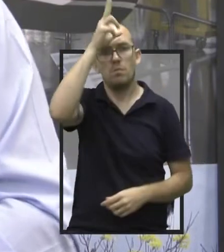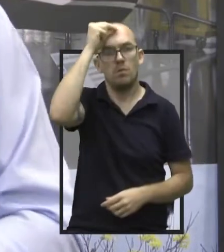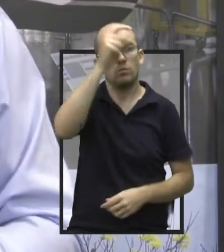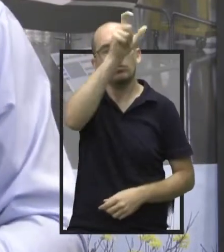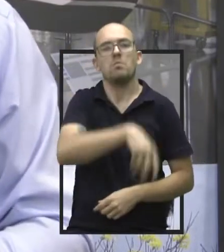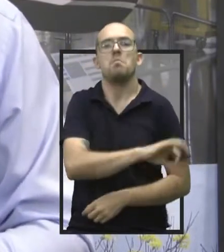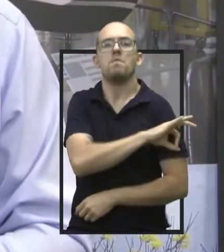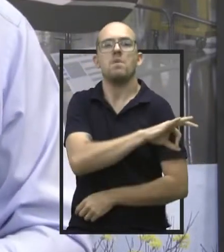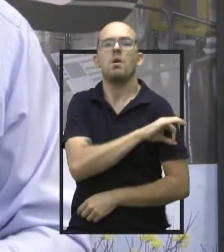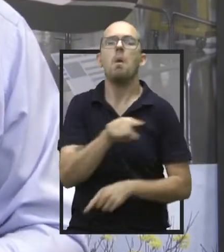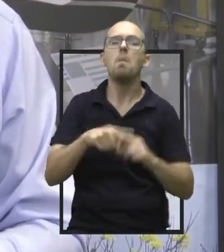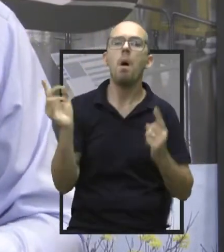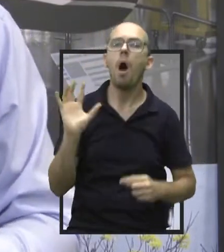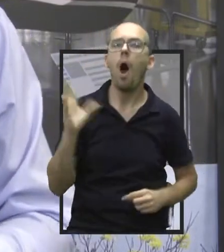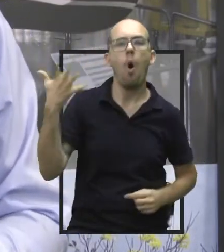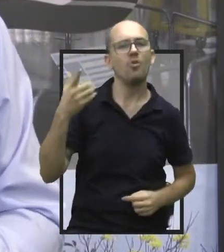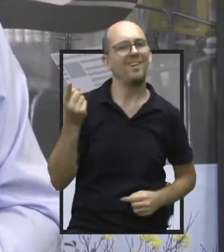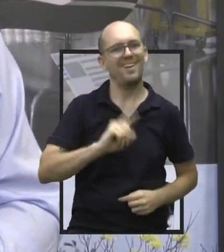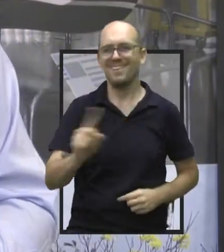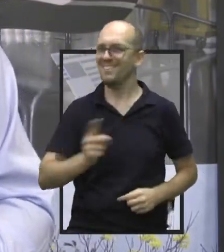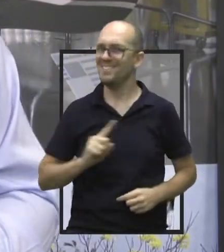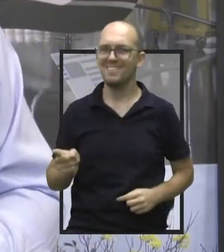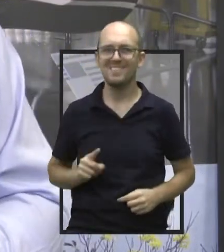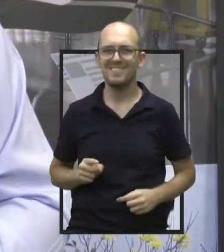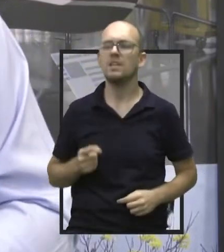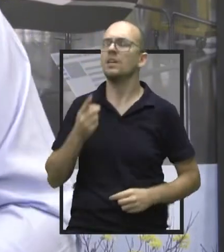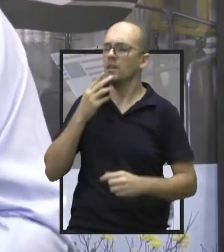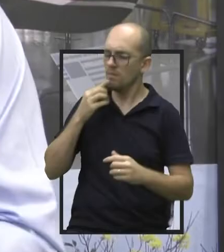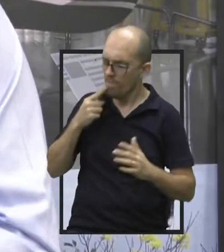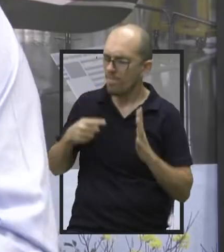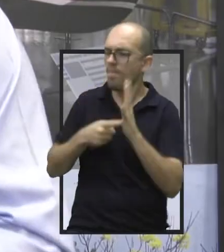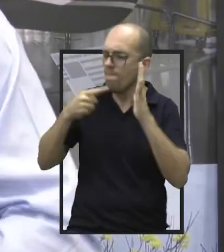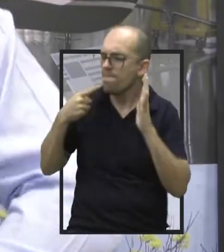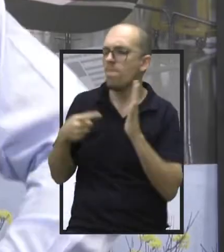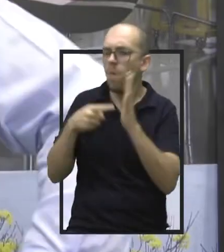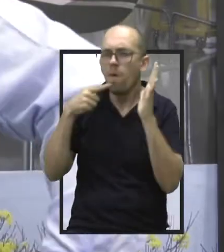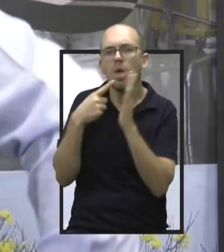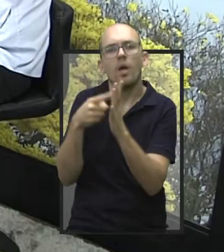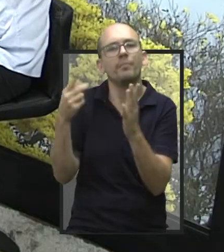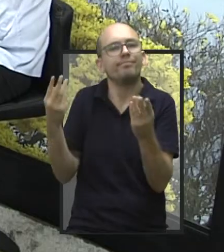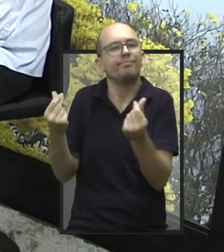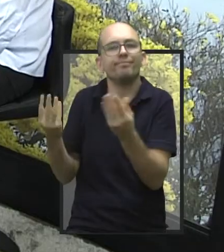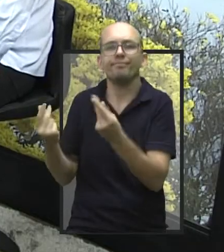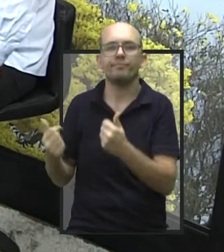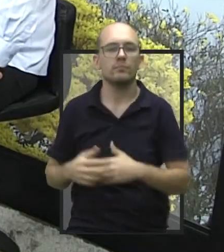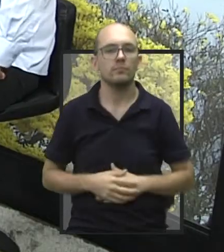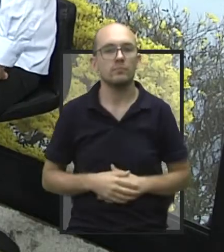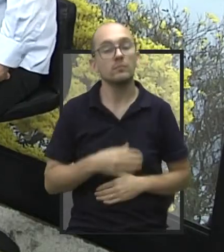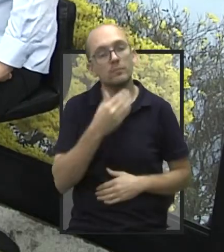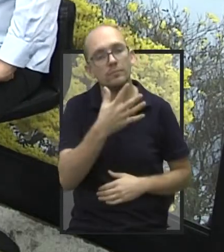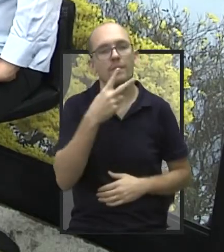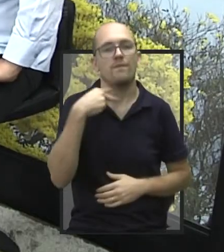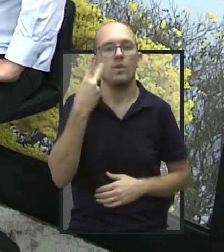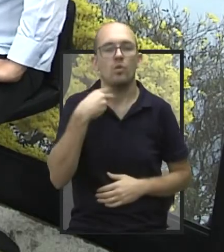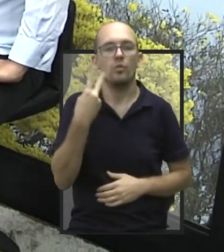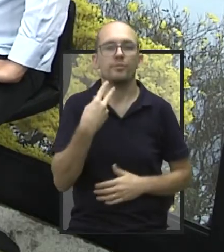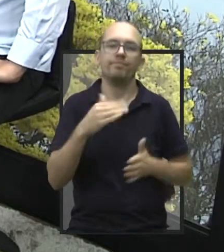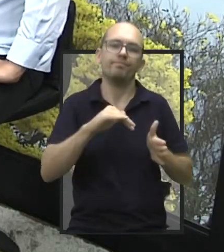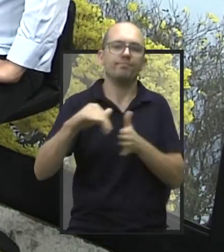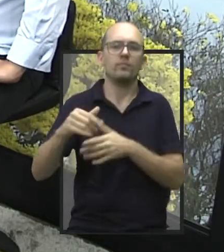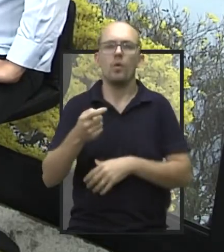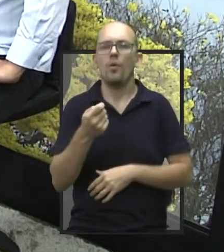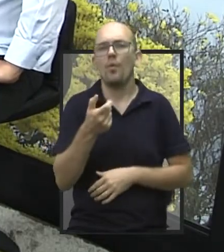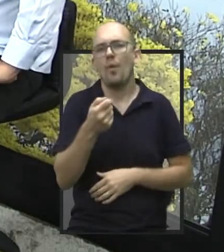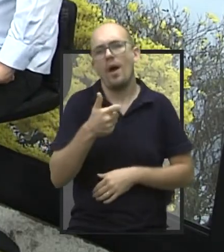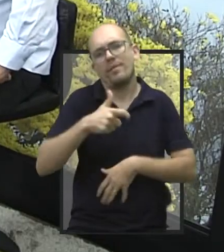Isso não acontece em muitas representações levadas ao Ministério Público. Bom, vereador, para a gente encerrar, a gente está quase